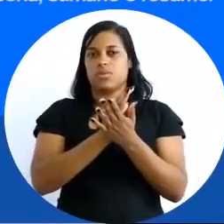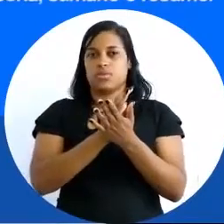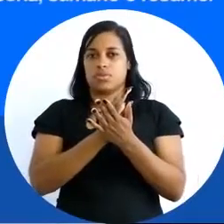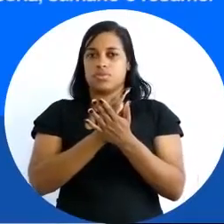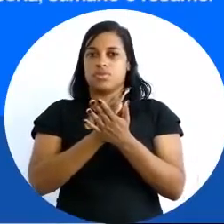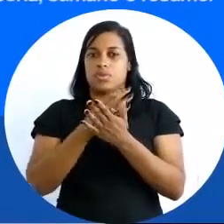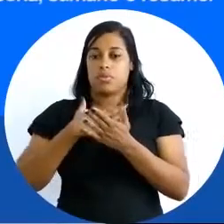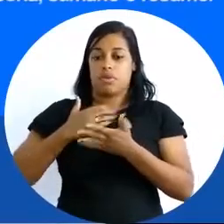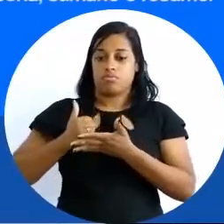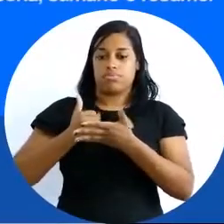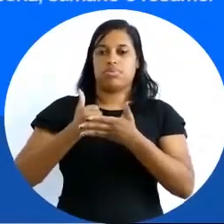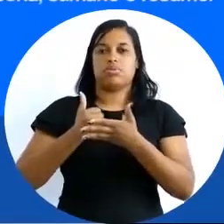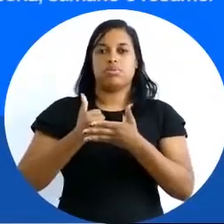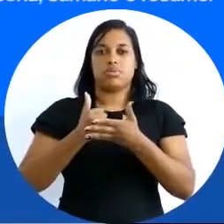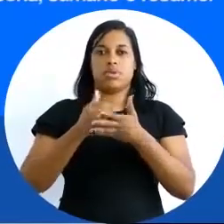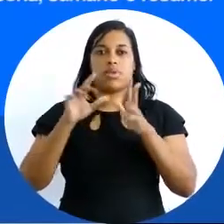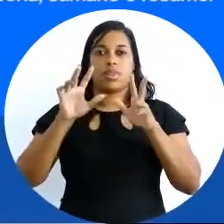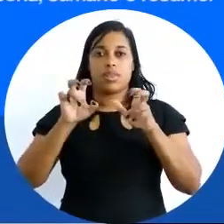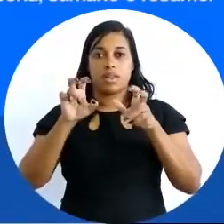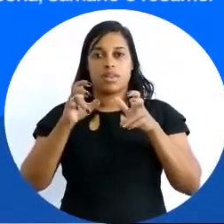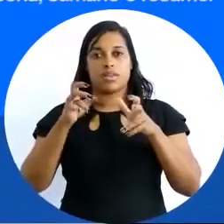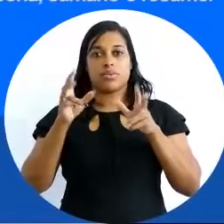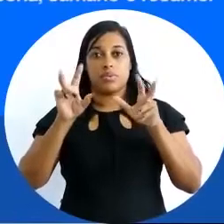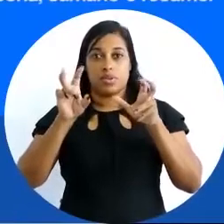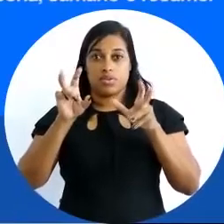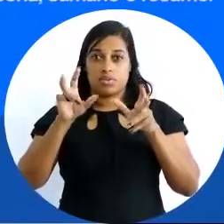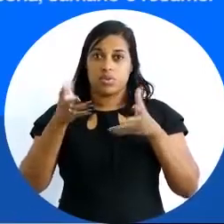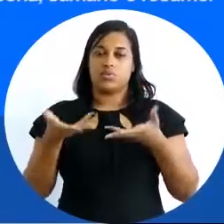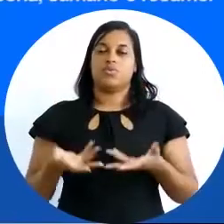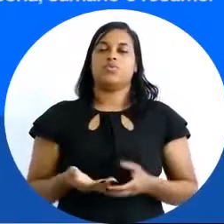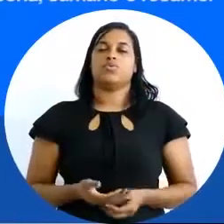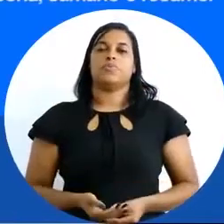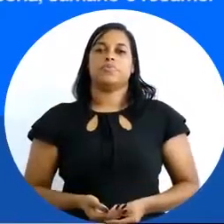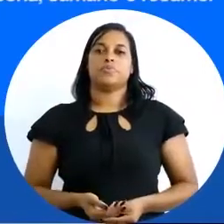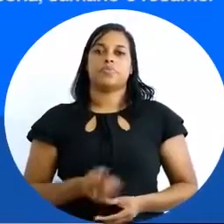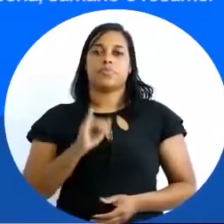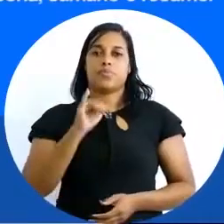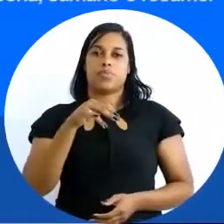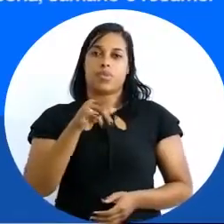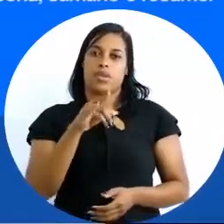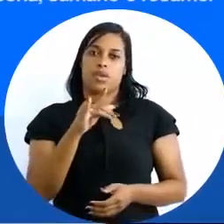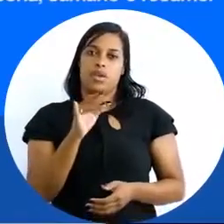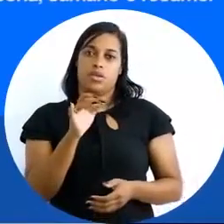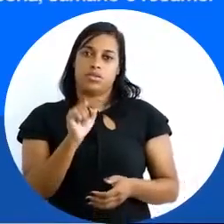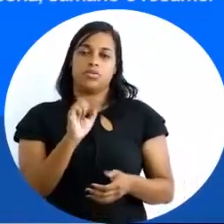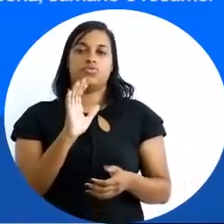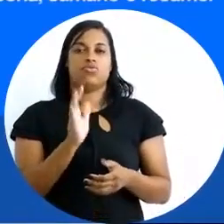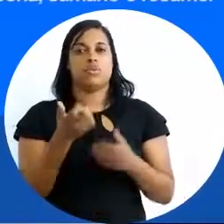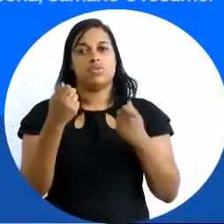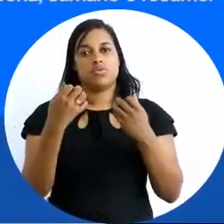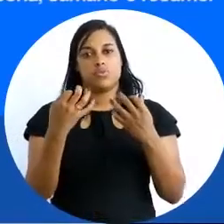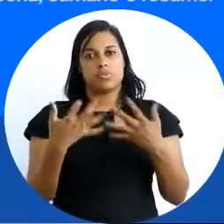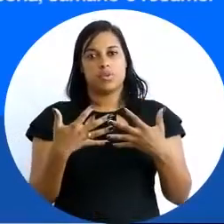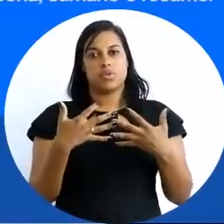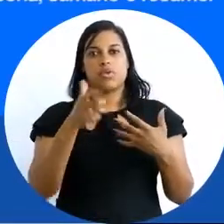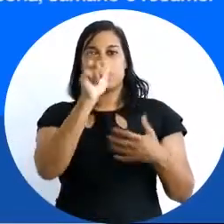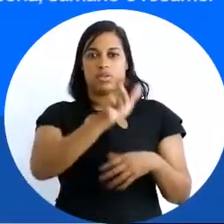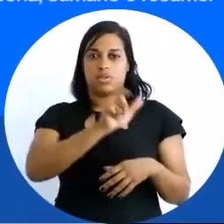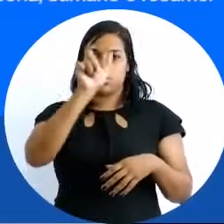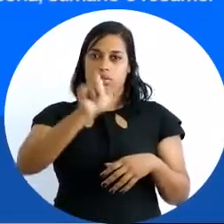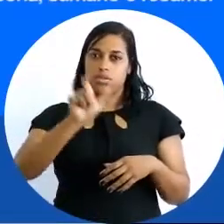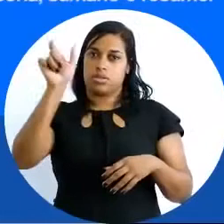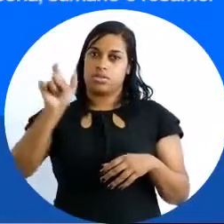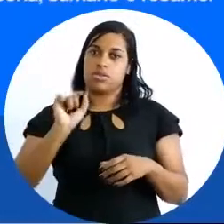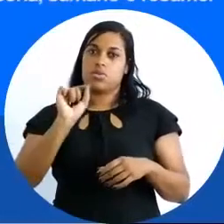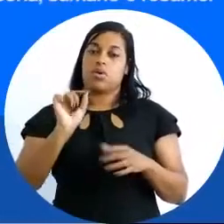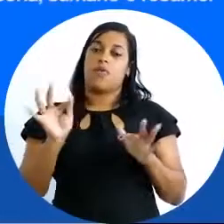dar dicas sobre os assuntos que são tratados. Então, os índices, como a gente já mencionou, como uma das características, é que ele